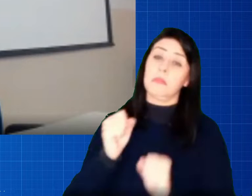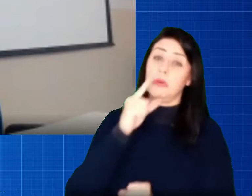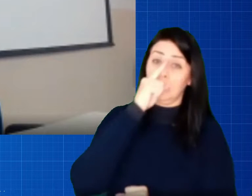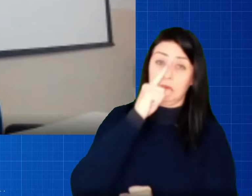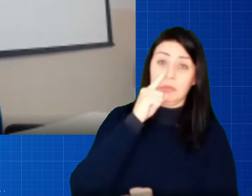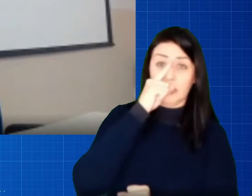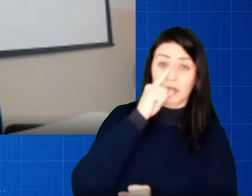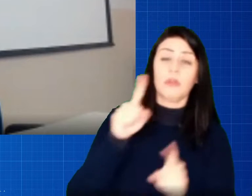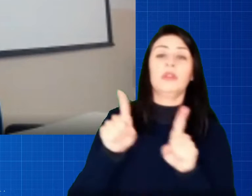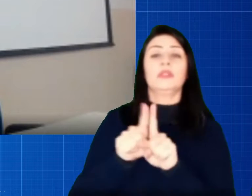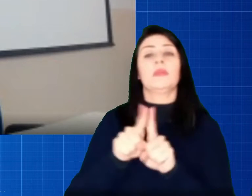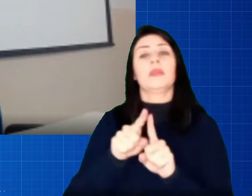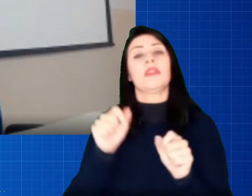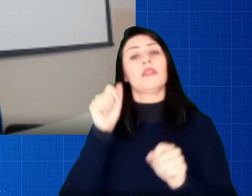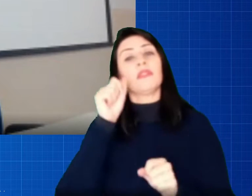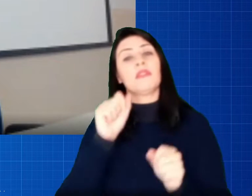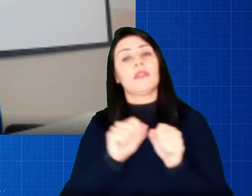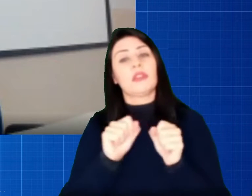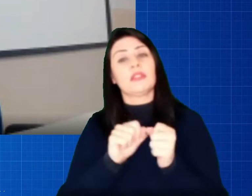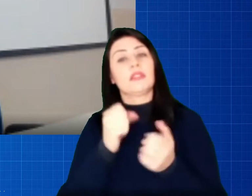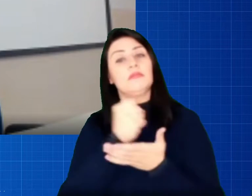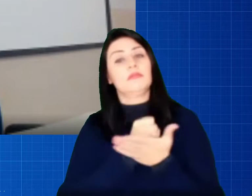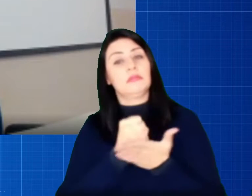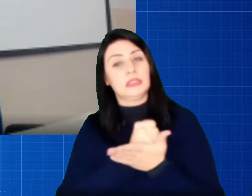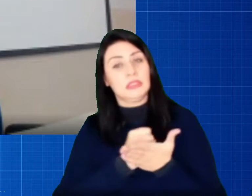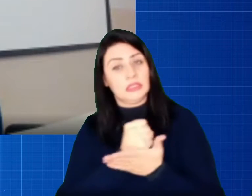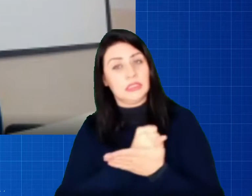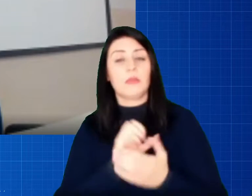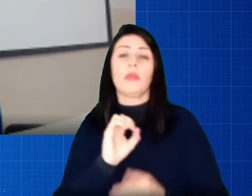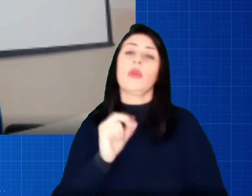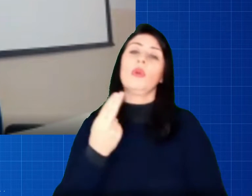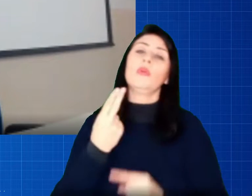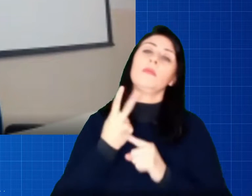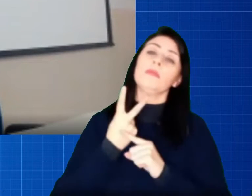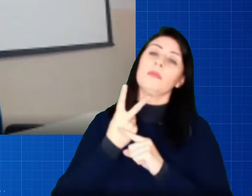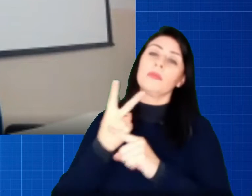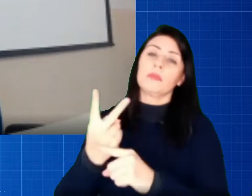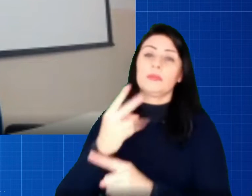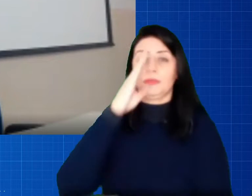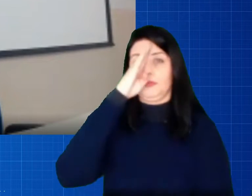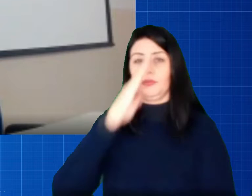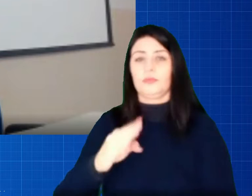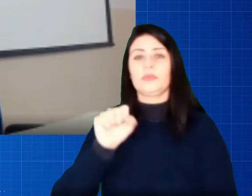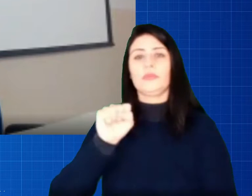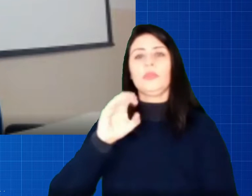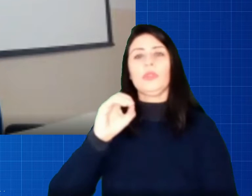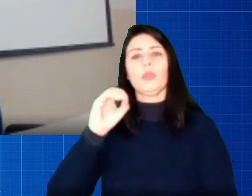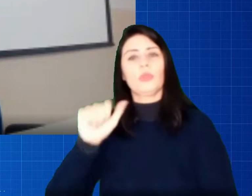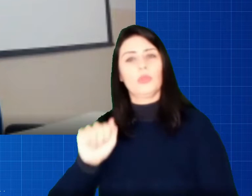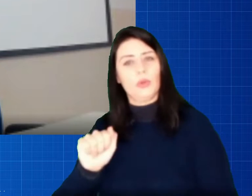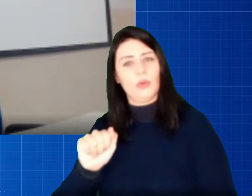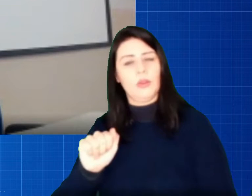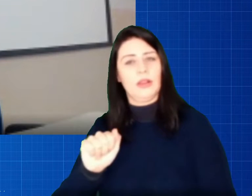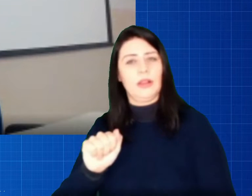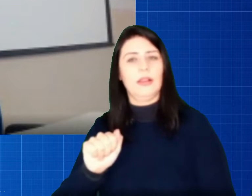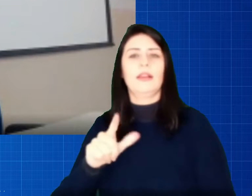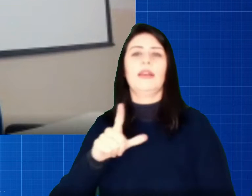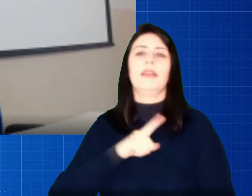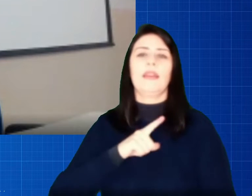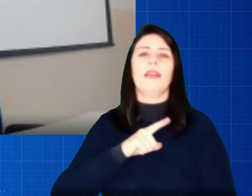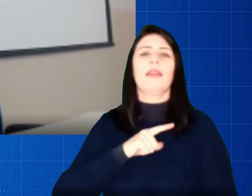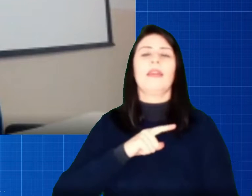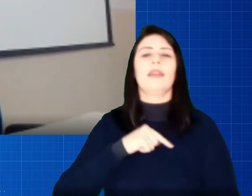risco, necessidade de fazer a testagem, ou até procurar diretamente o SOA, né? Então, procura o